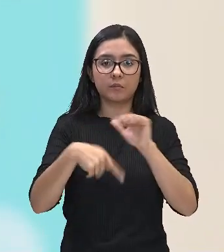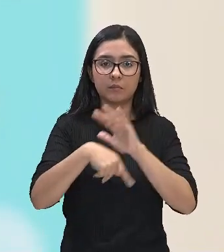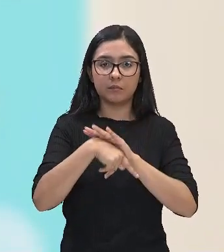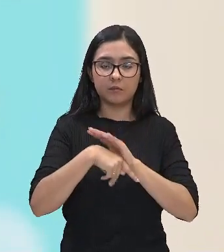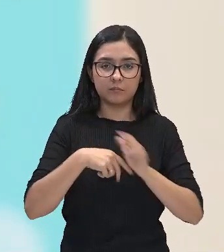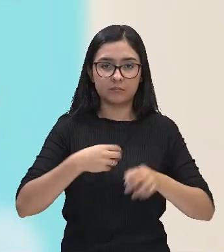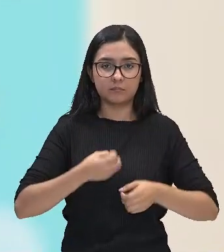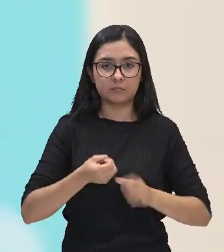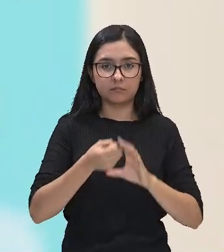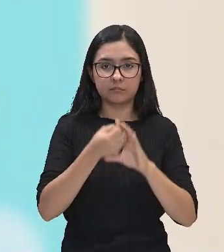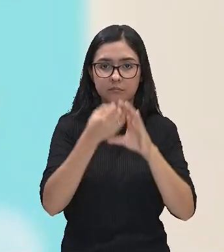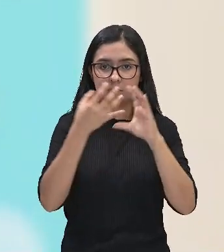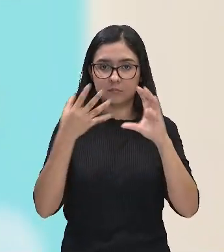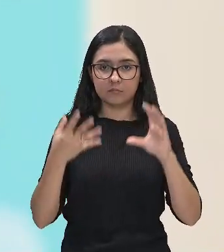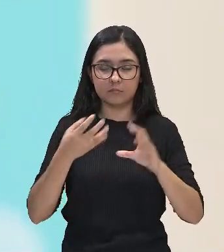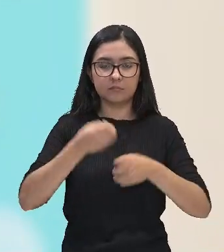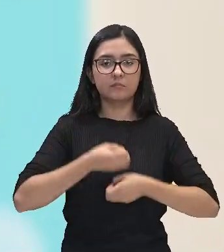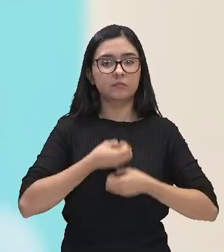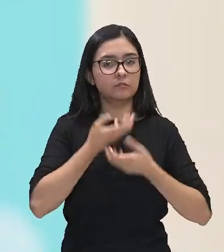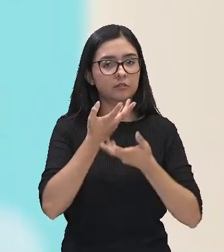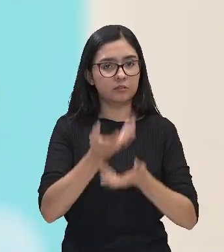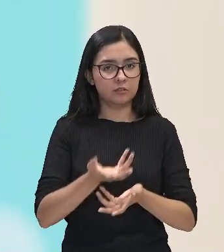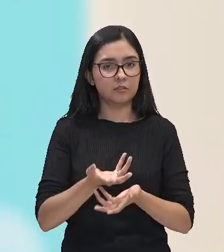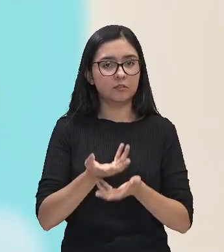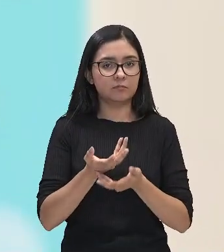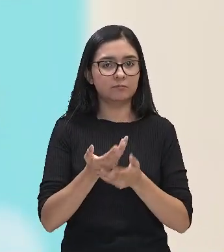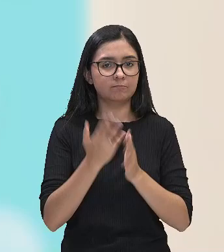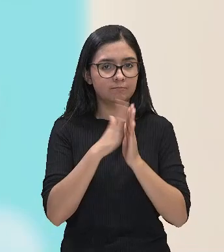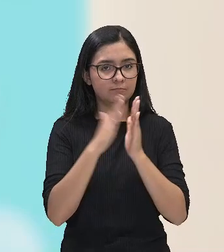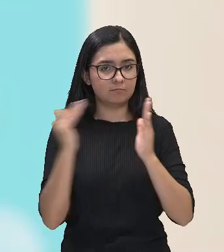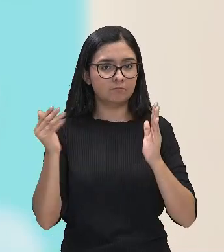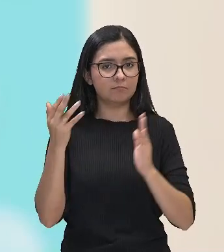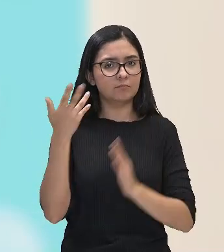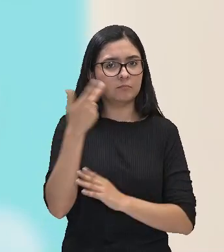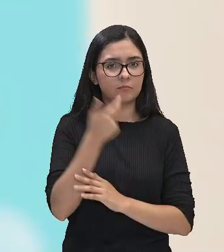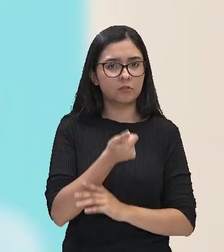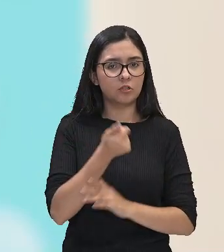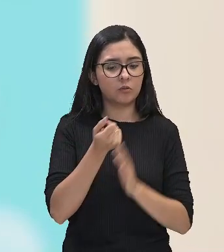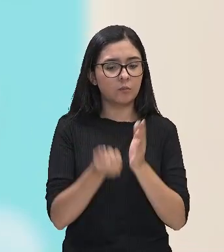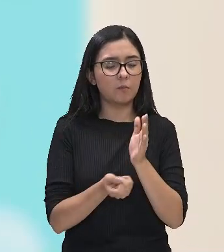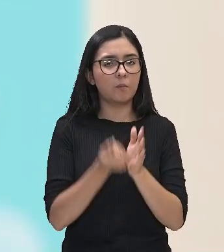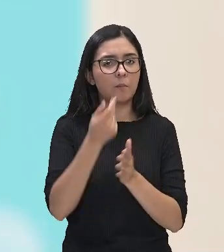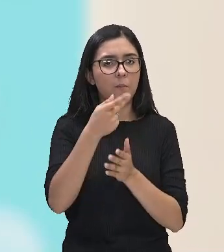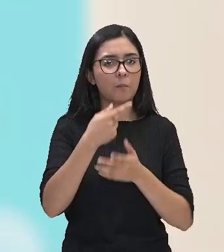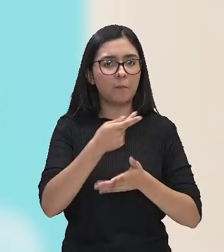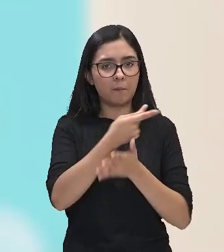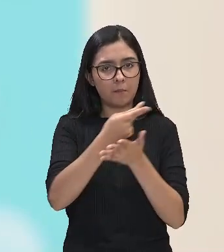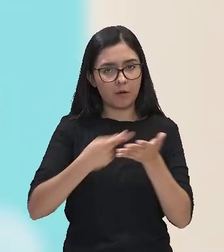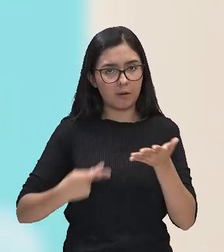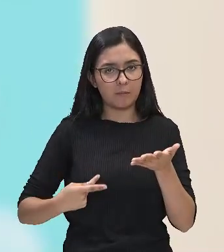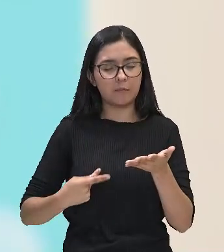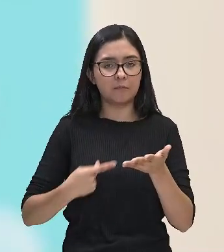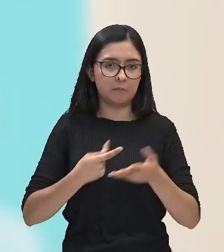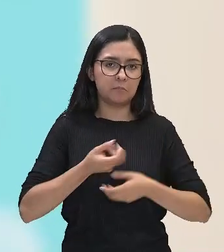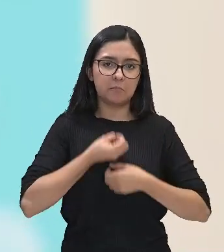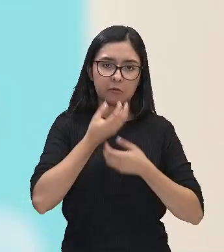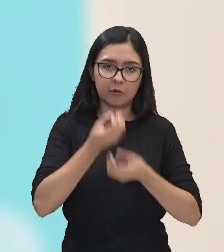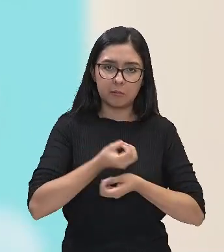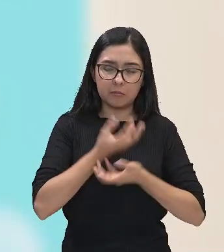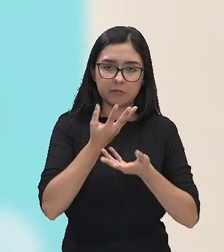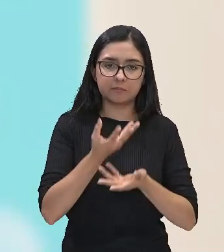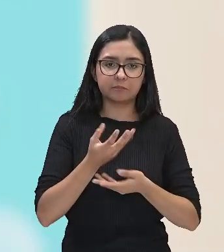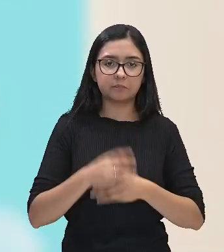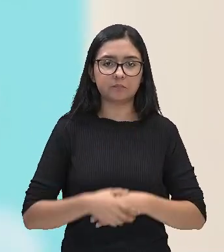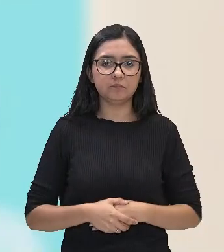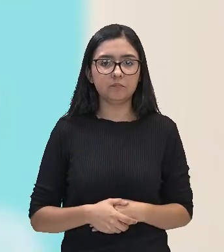fica, esteticamente falando, bonito, o poema. Então, você vai, né, ver